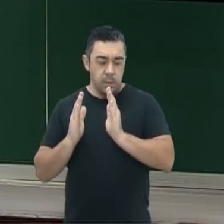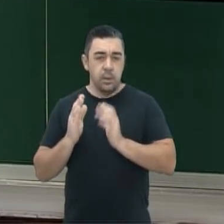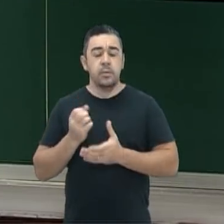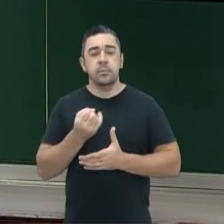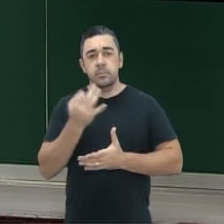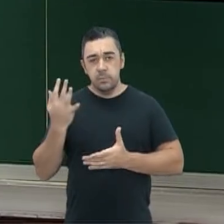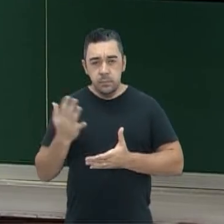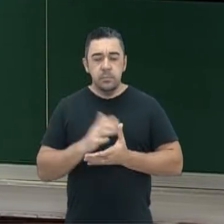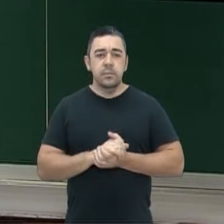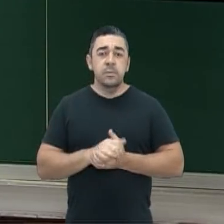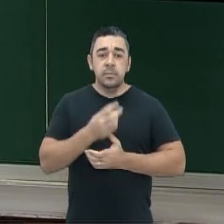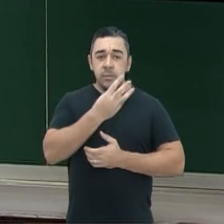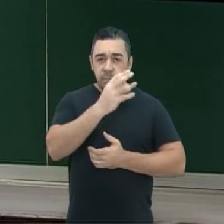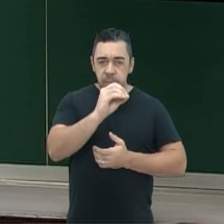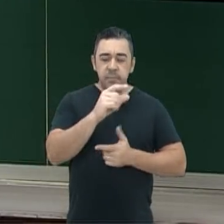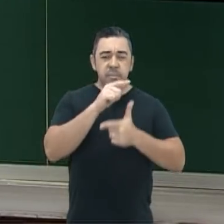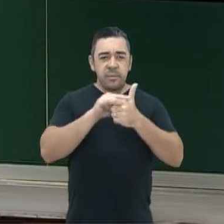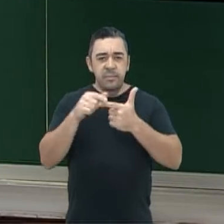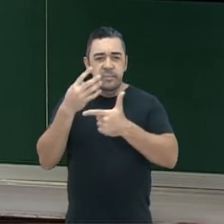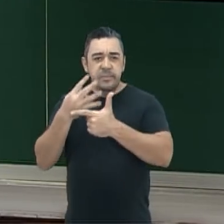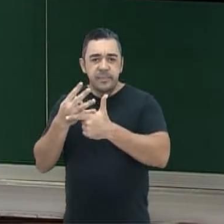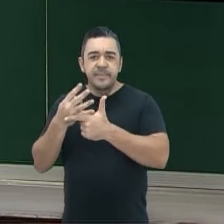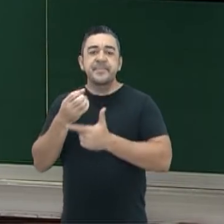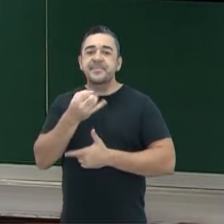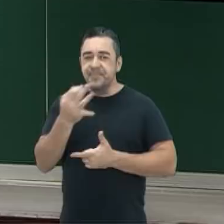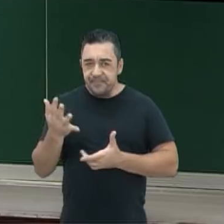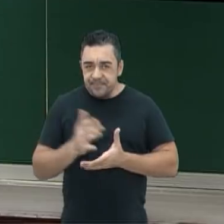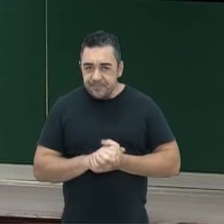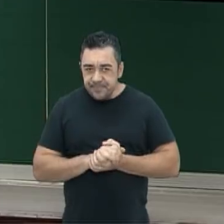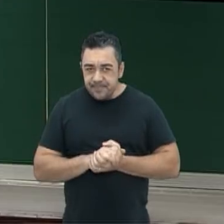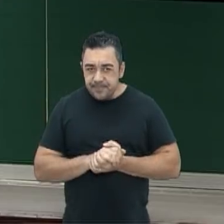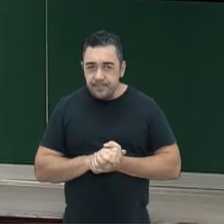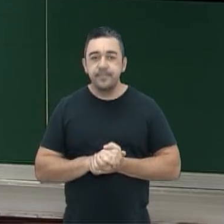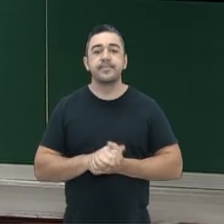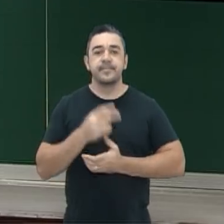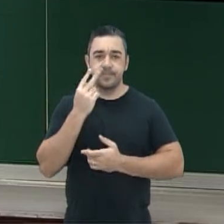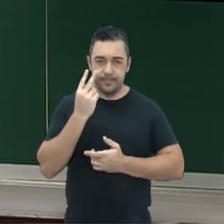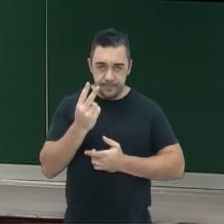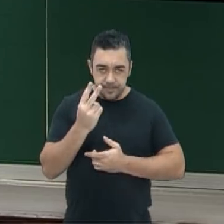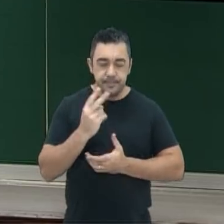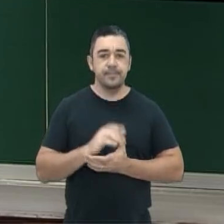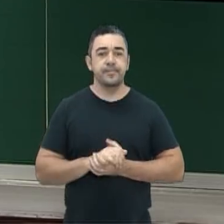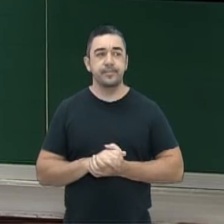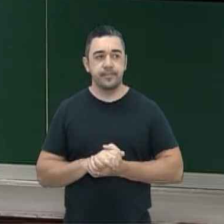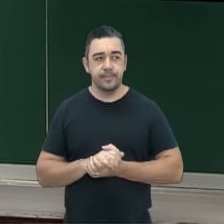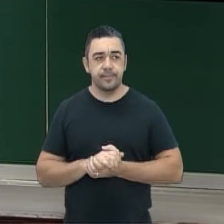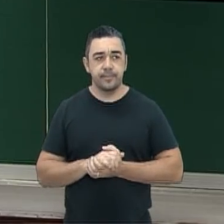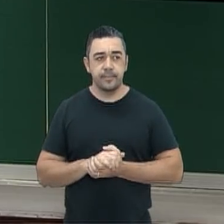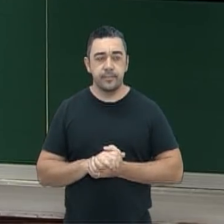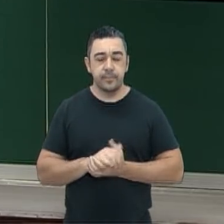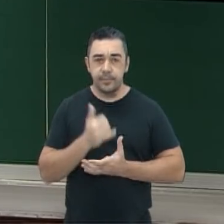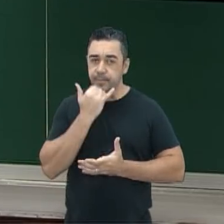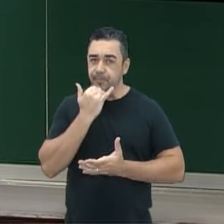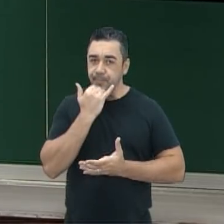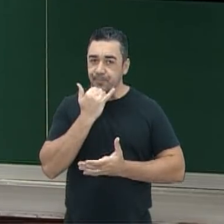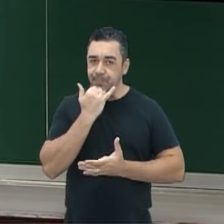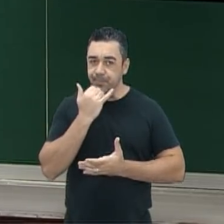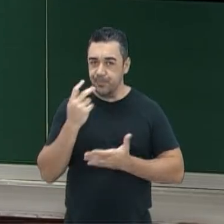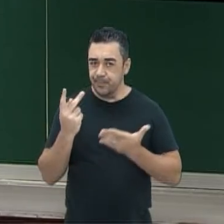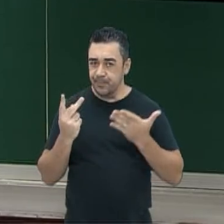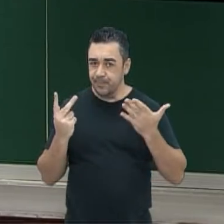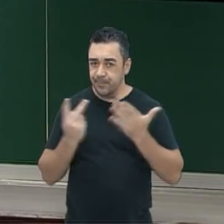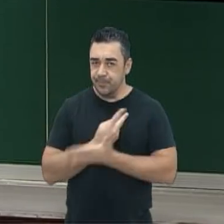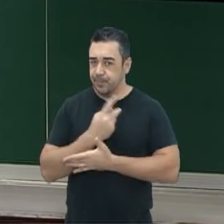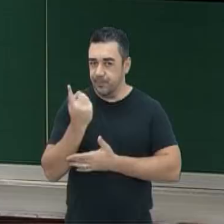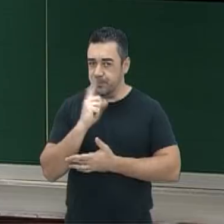da vírgula. Então, 30 dividido por 4 vai dar 2. Opa, o professor errou